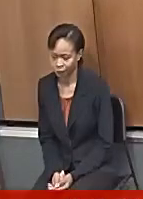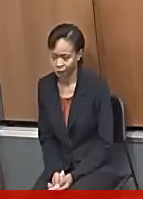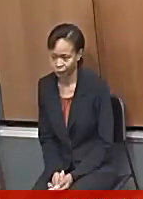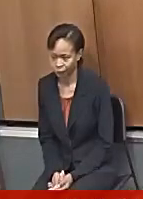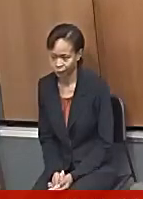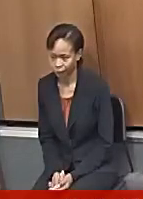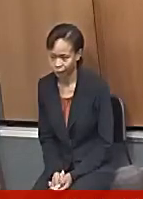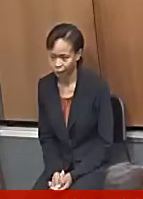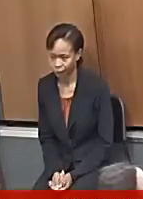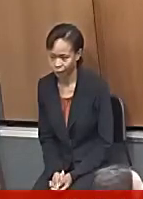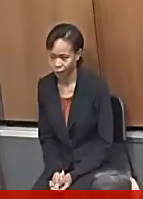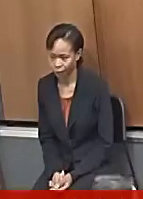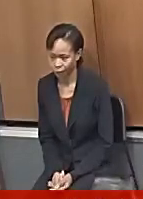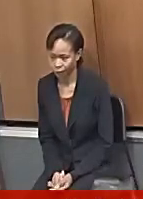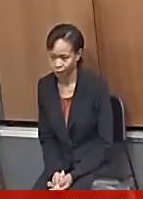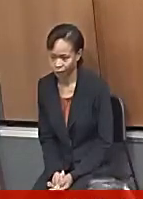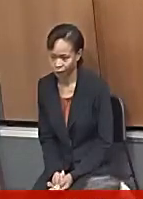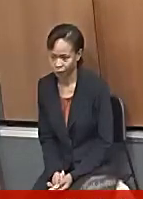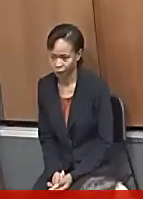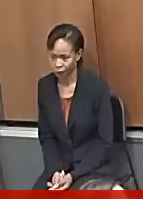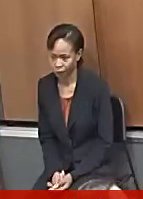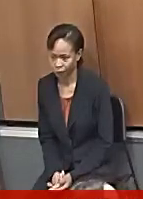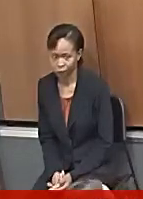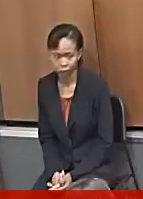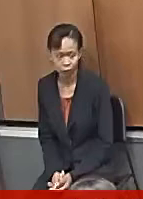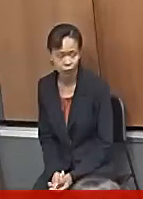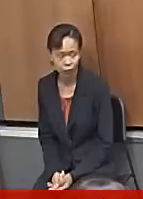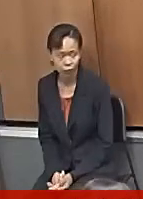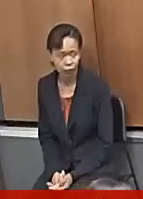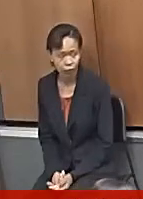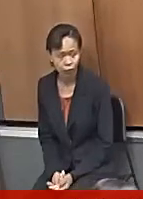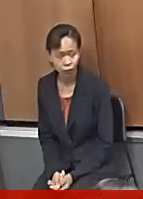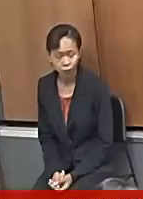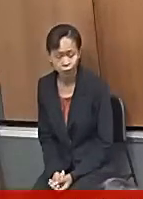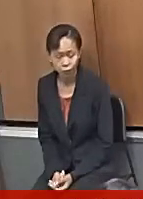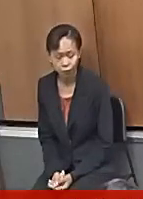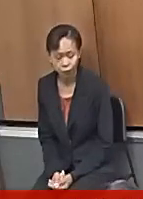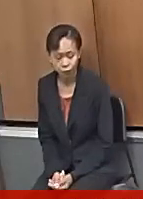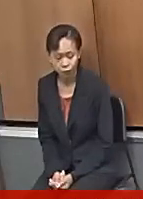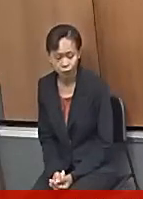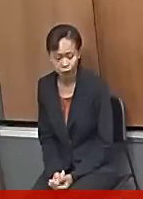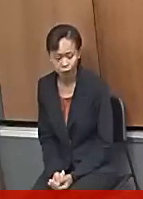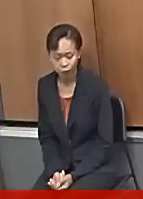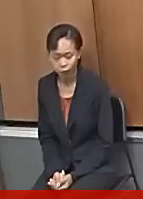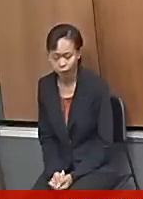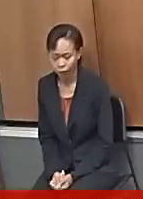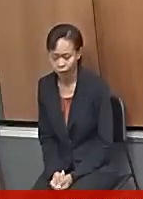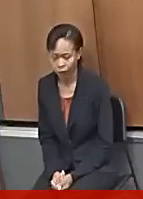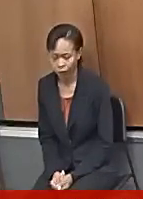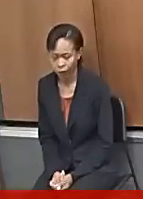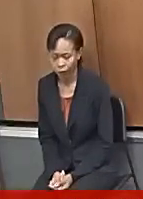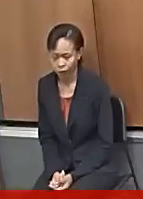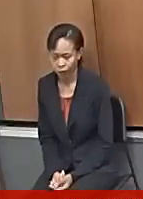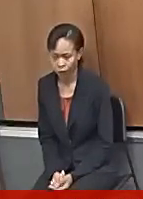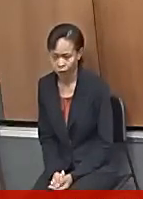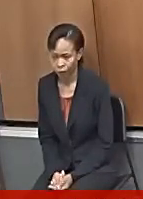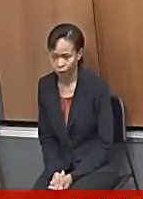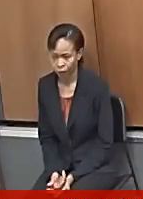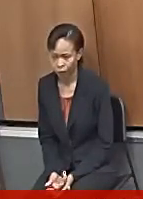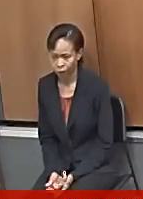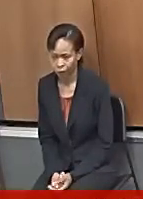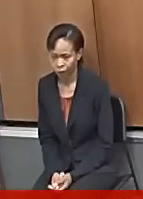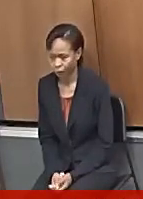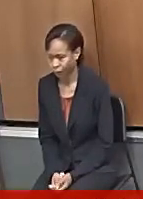lei número 2792 2015 que declarar patrimônio público cultural do estado a feira de arte e artesanato